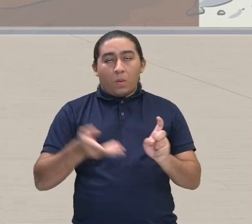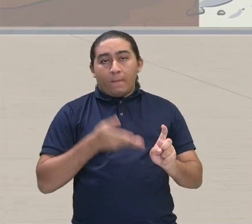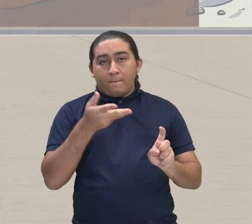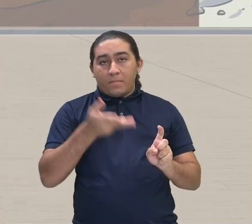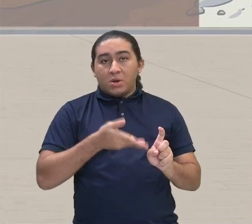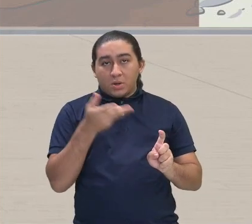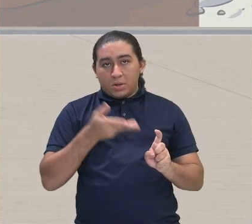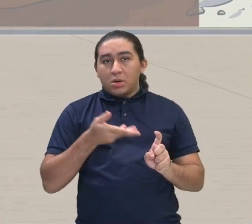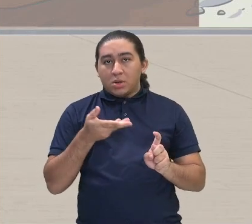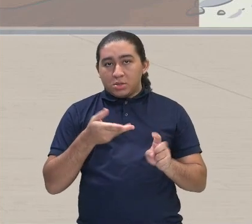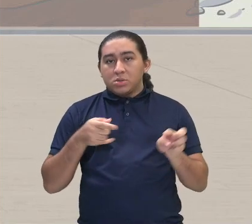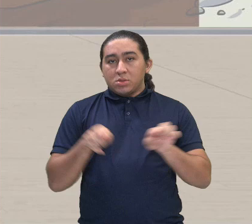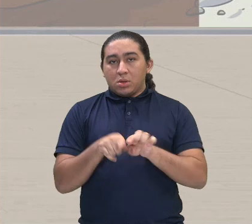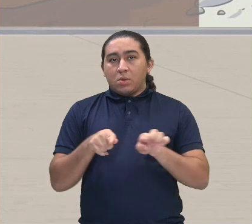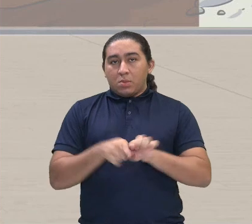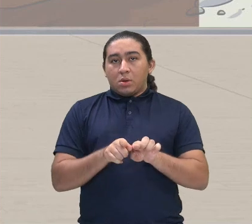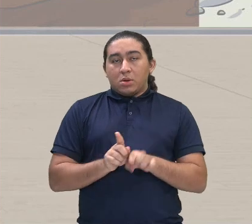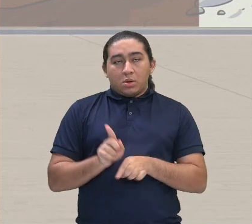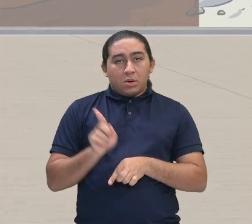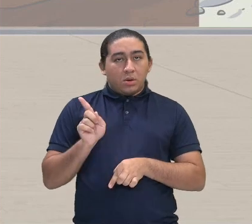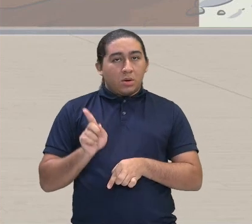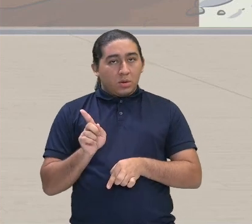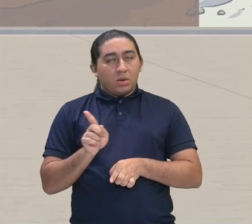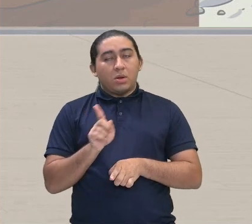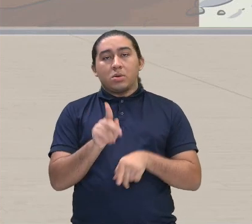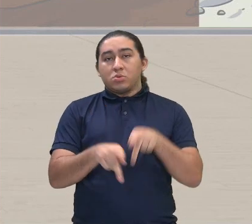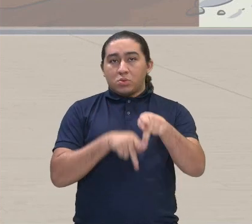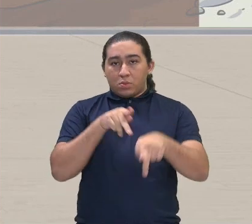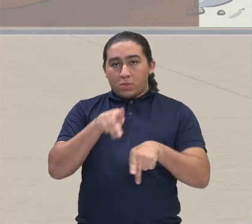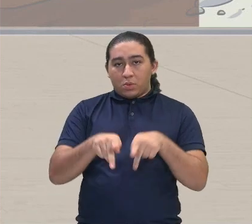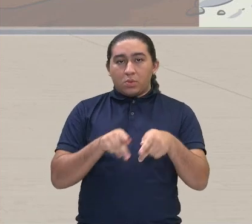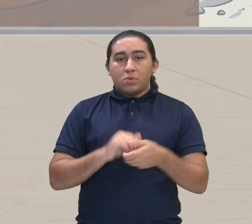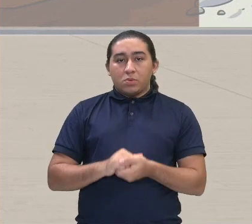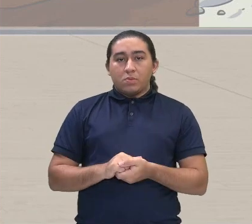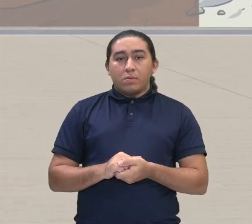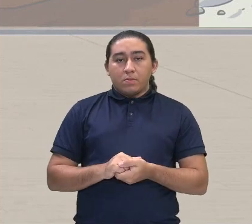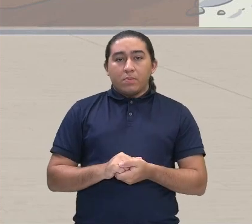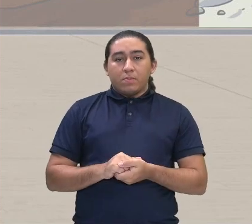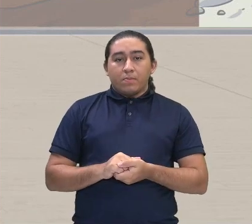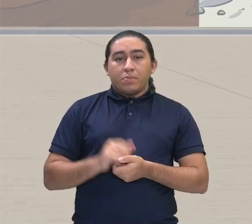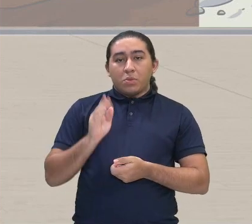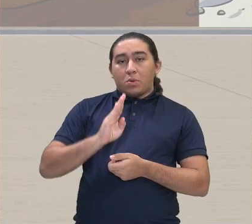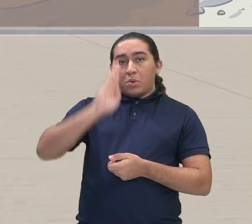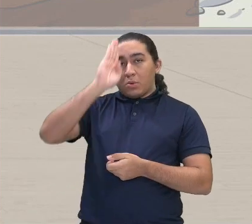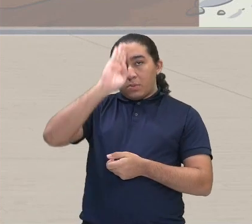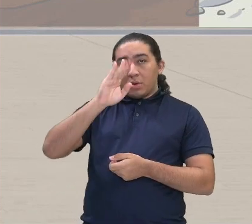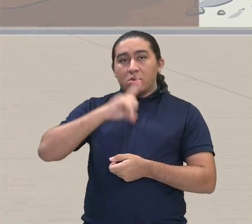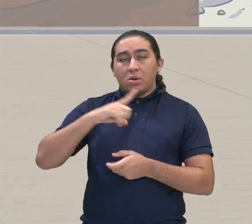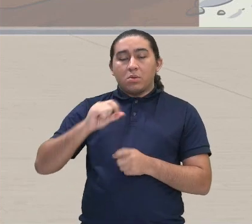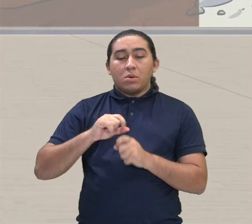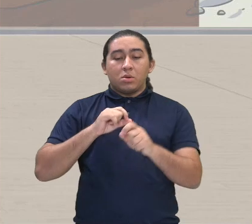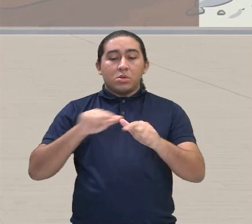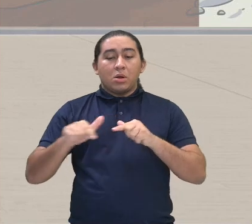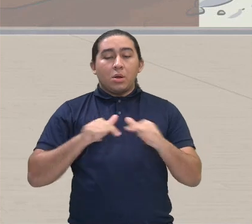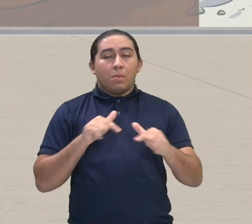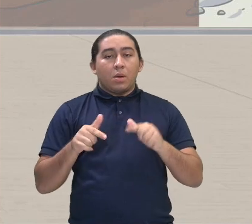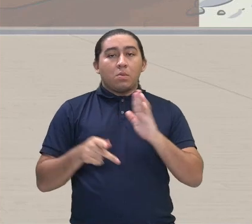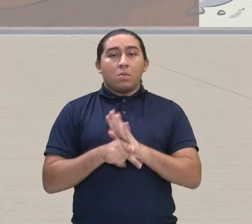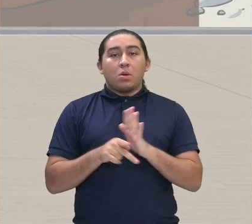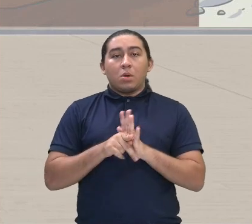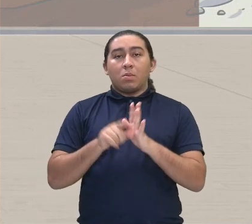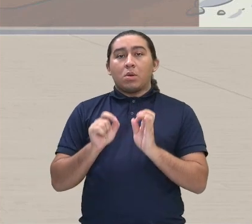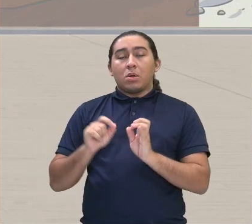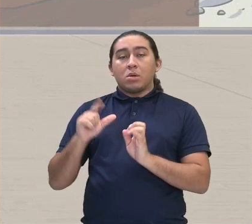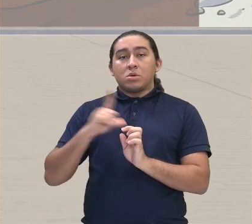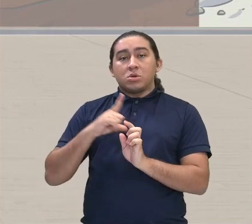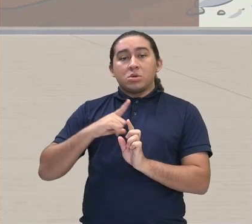de fidelidade, do lado do germânico, dos povos bárbaros, do lado romano nós vamos ter essa questão do trabalho ligado à servidão,